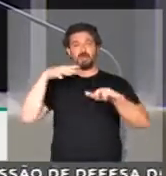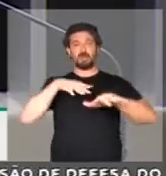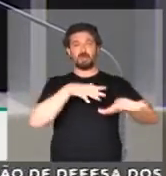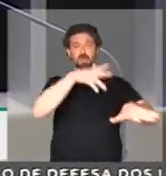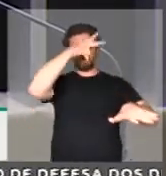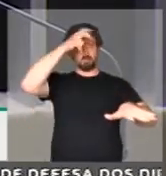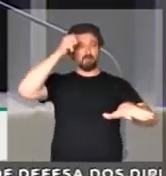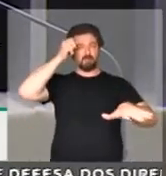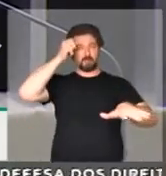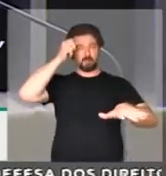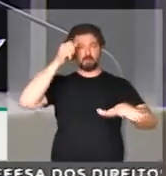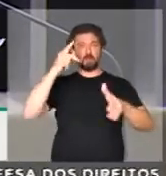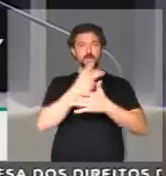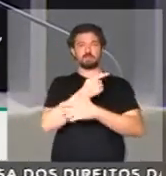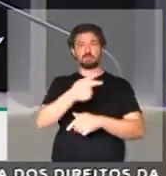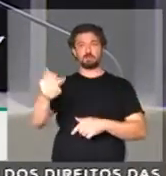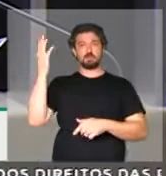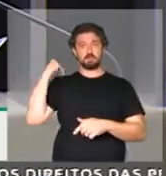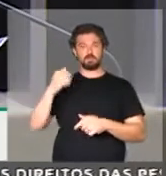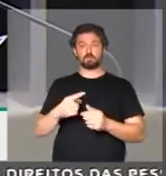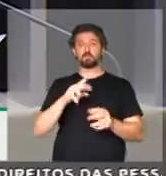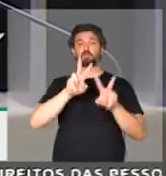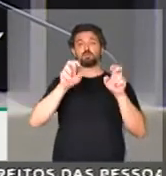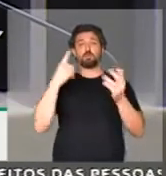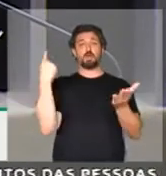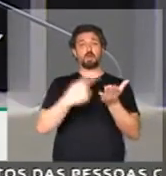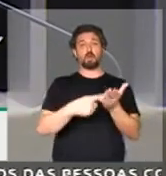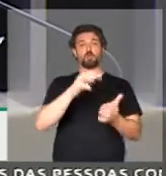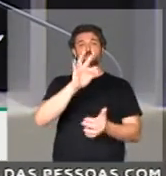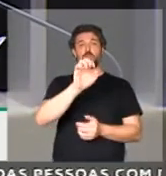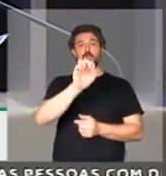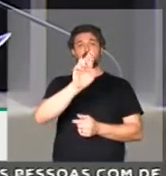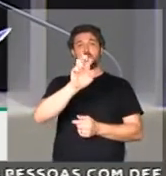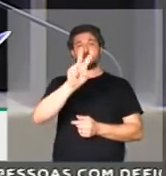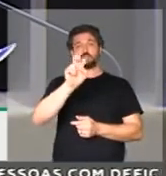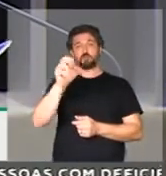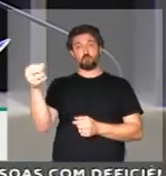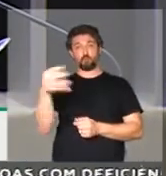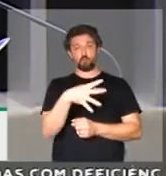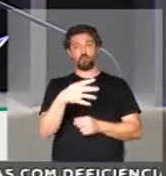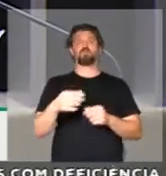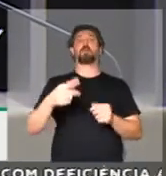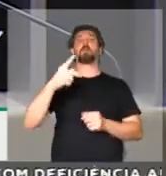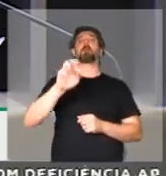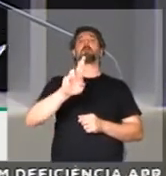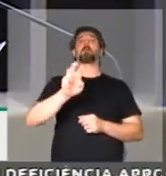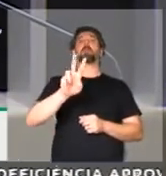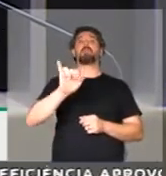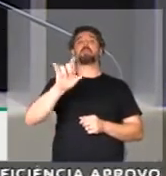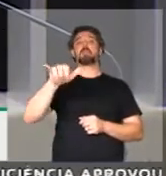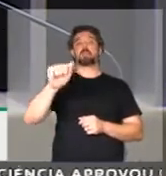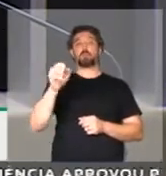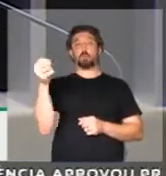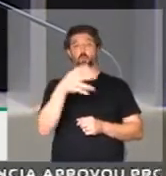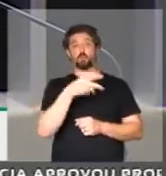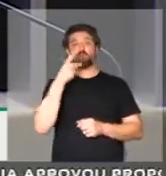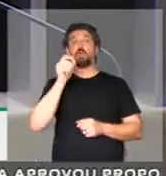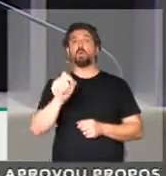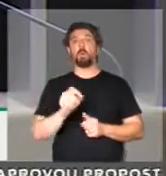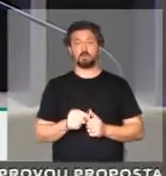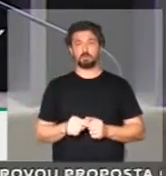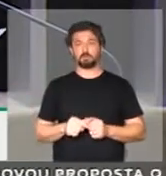semana passada, sobre o novo pacto federativo e a nova Previdência, fez a seguinte fala, disse